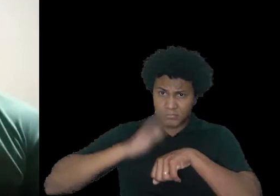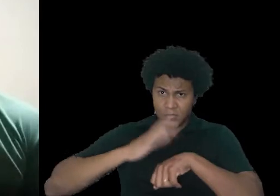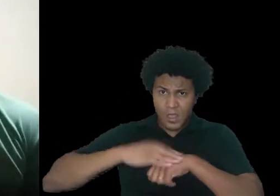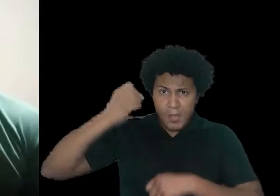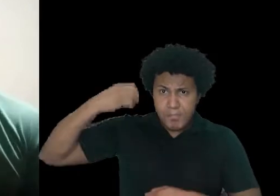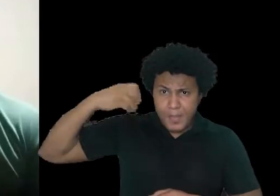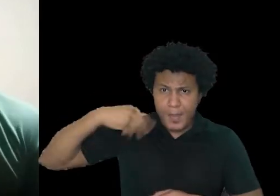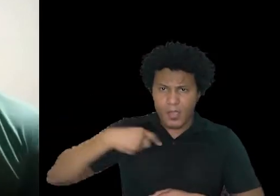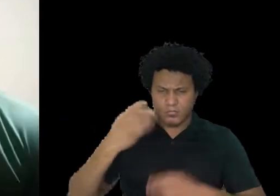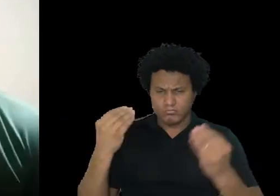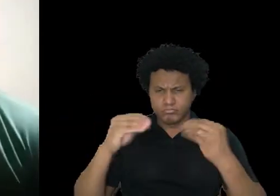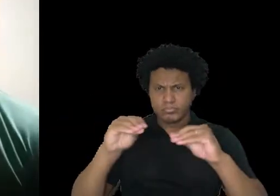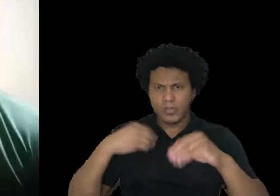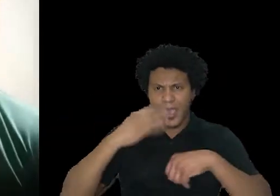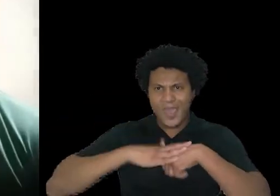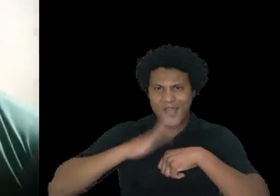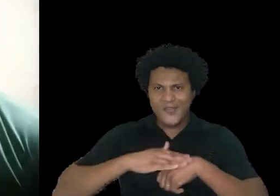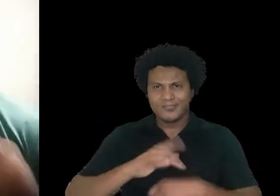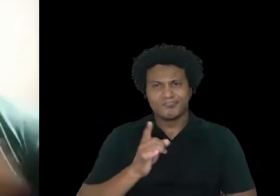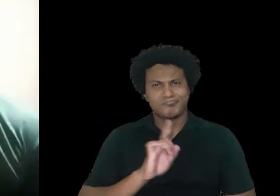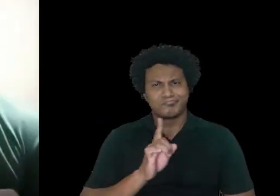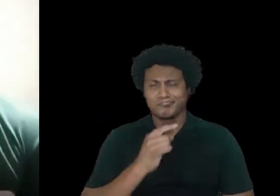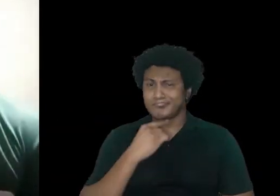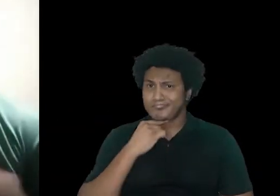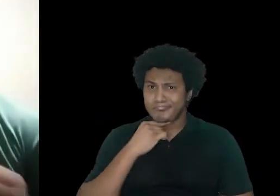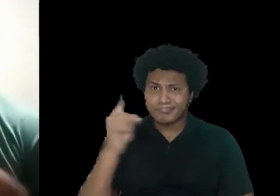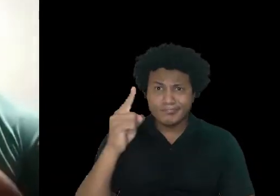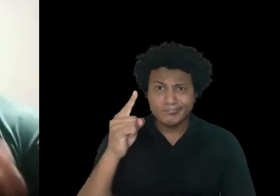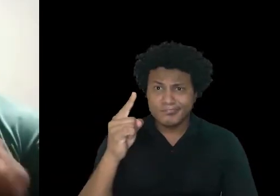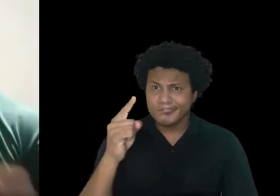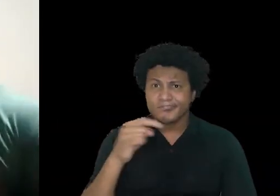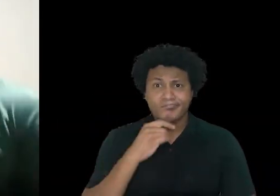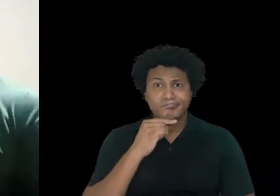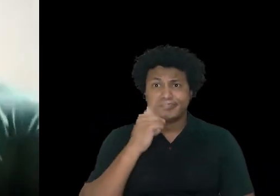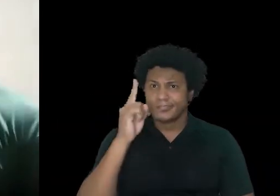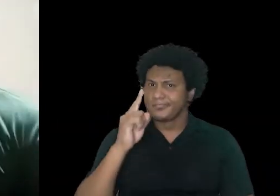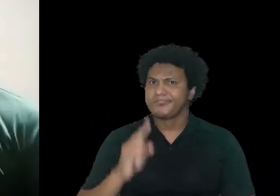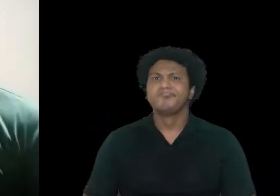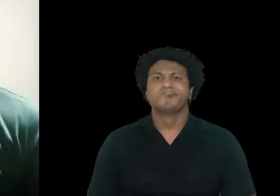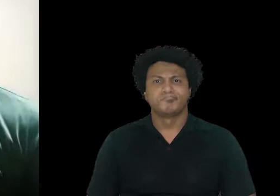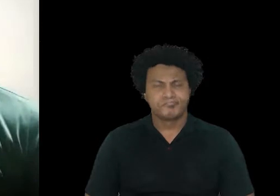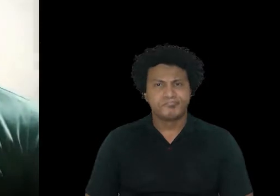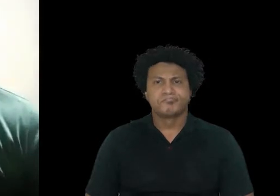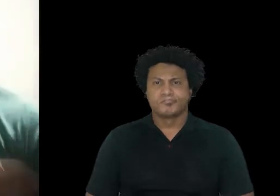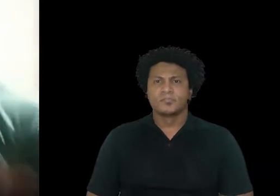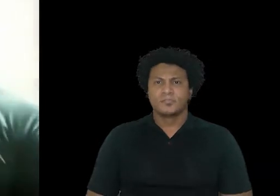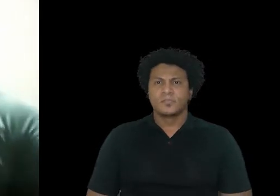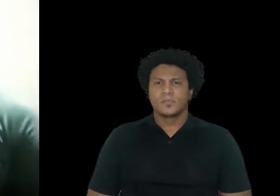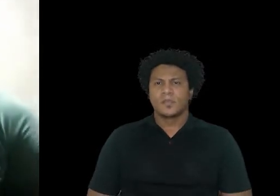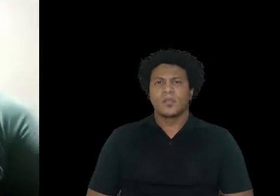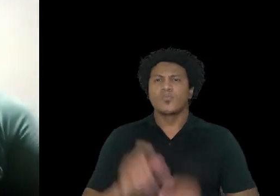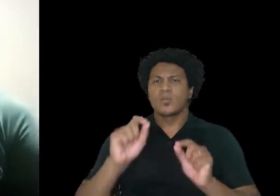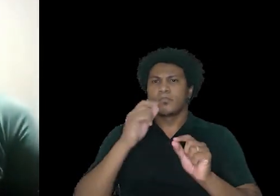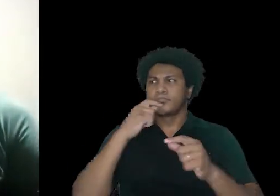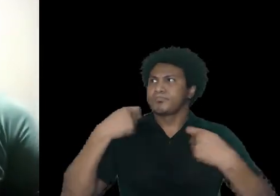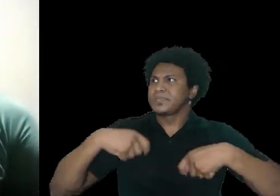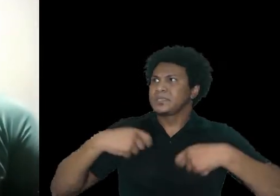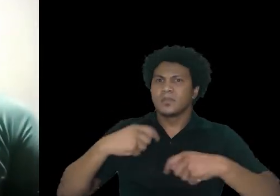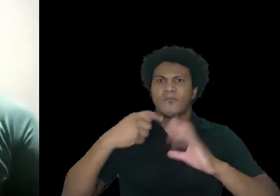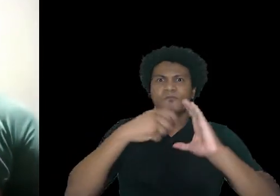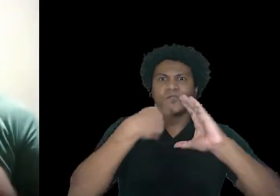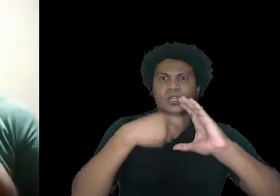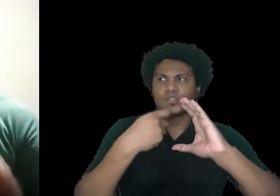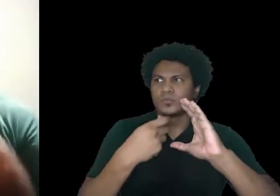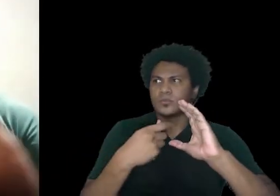fosse eu por mim mesmo, eu não teria conseguido fazer nem a descrição que eu consegui fazer, né?